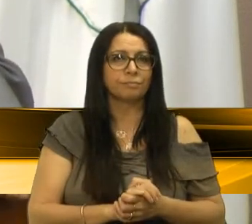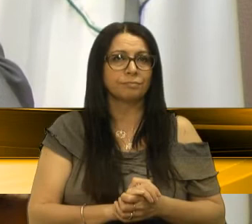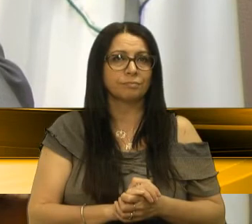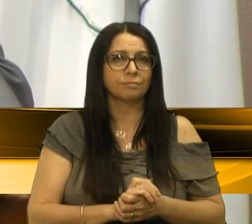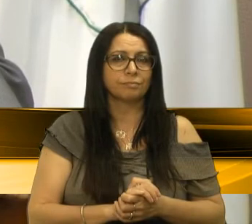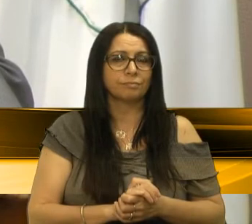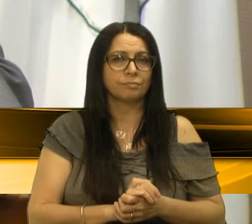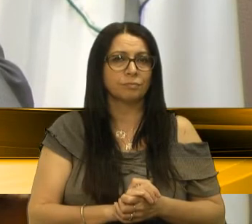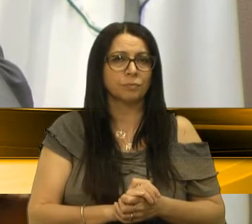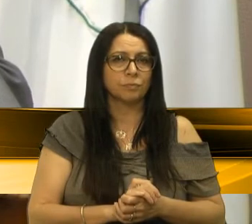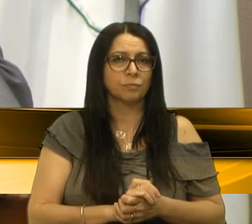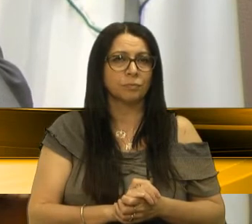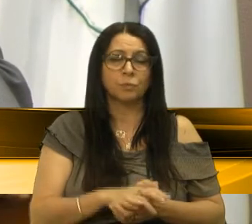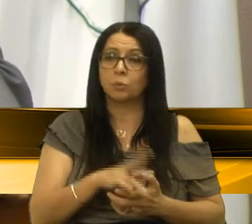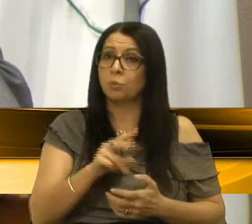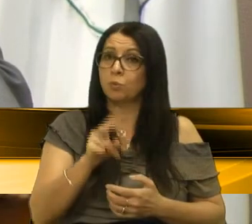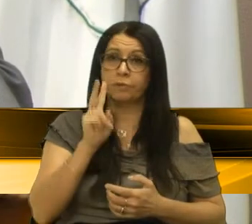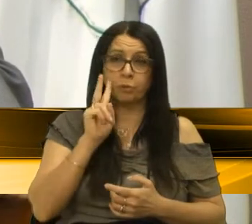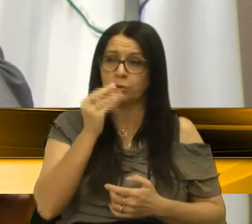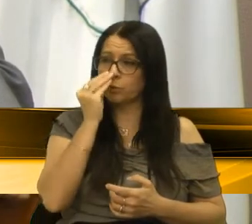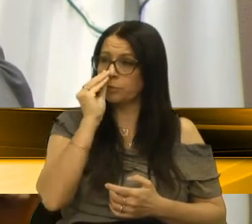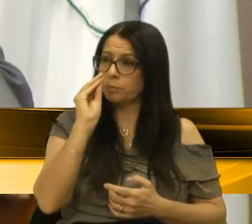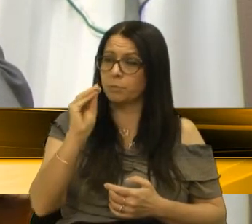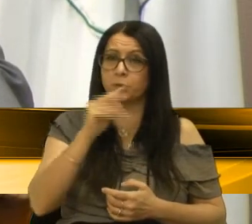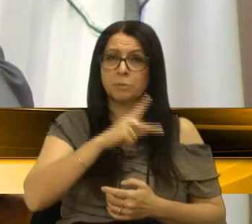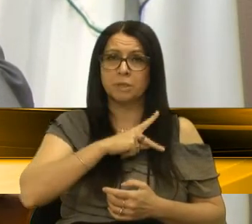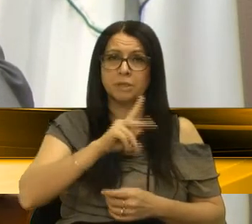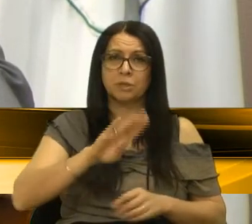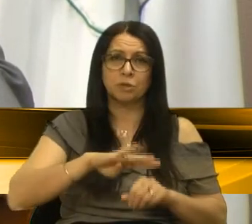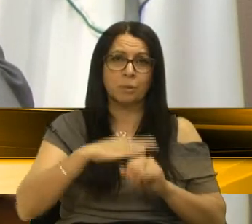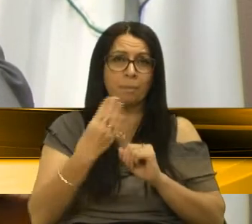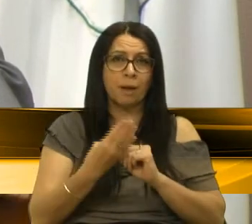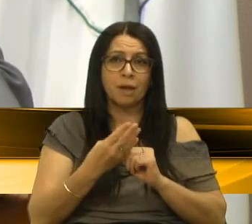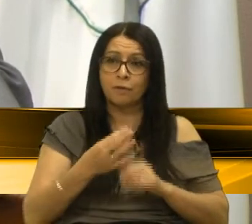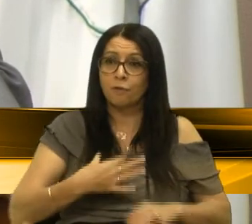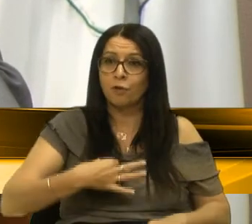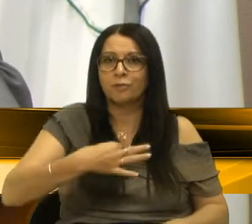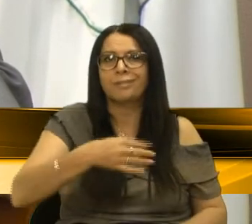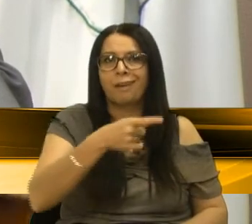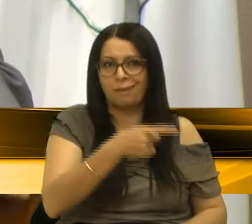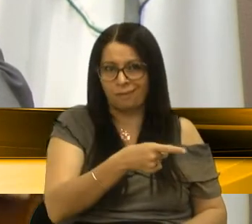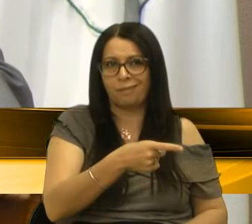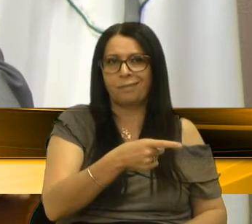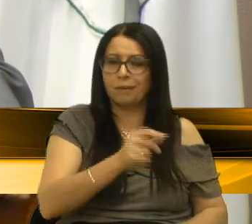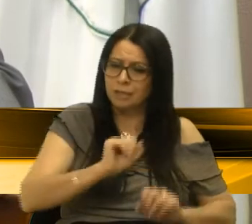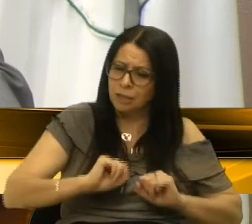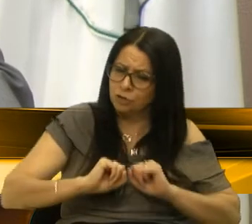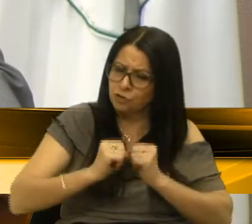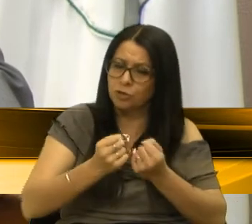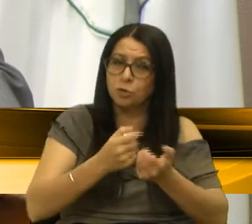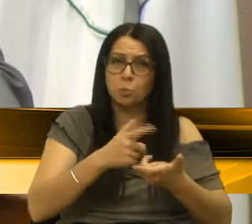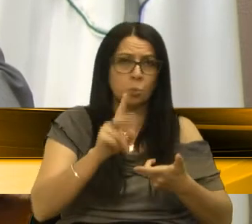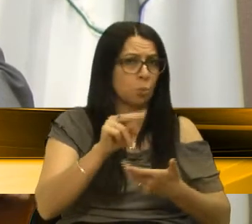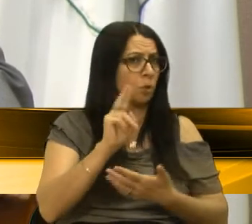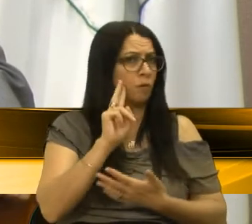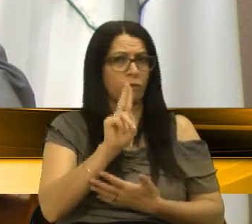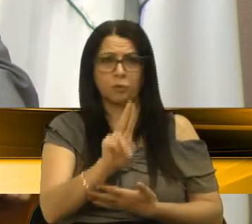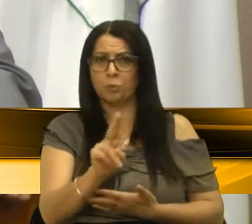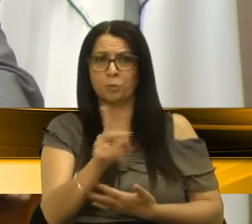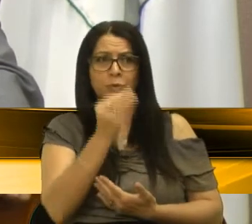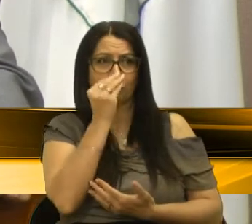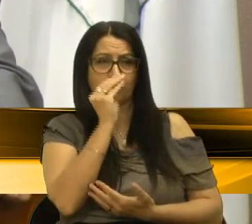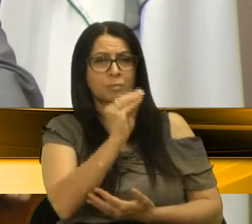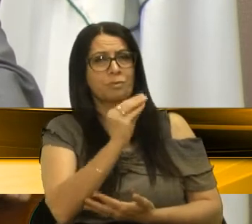Nunca se deu tanto desprezo aos presidentes de bairro, que são voluntários, que se dedicam. Nunca se tratou com tanto